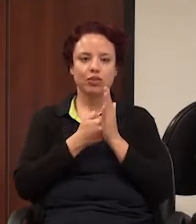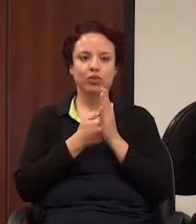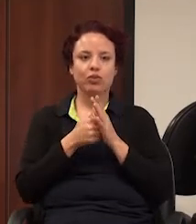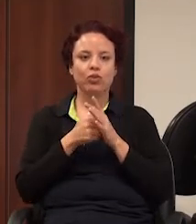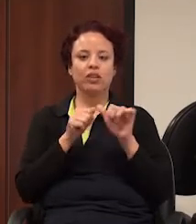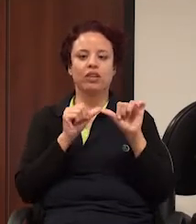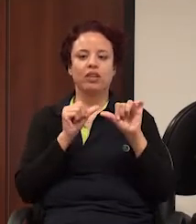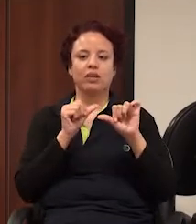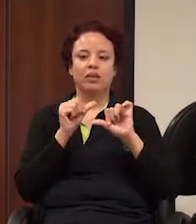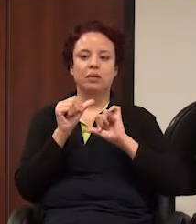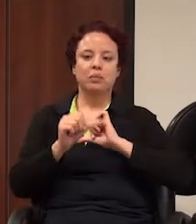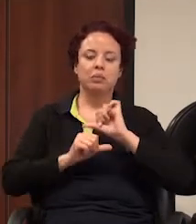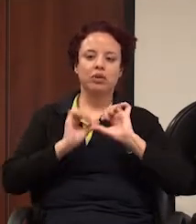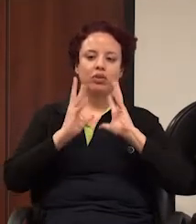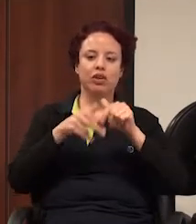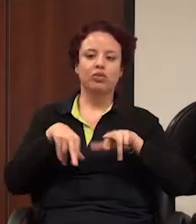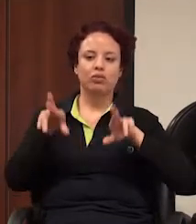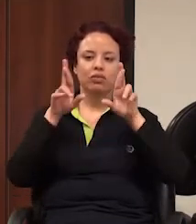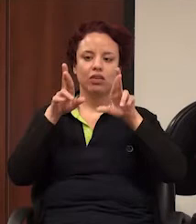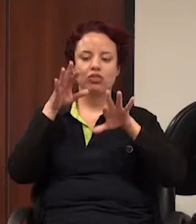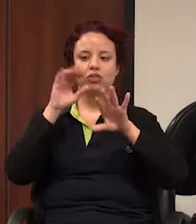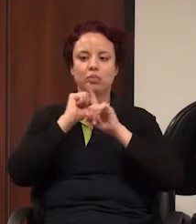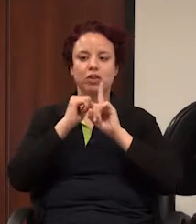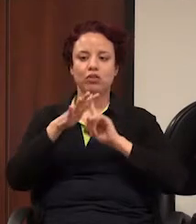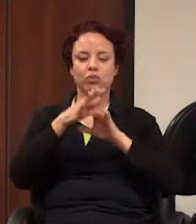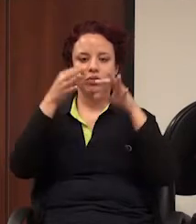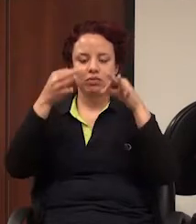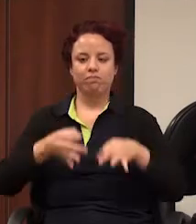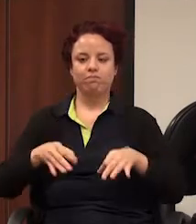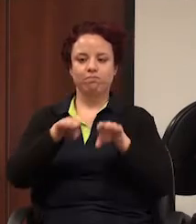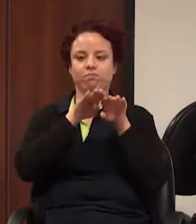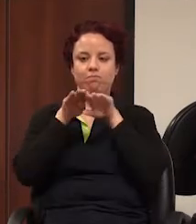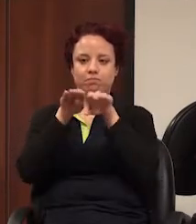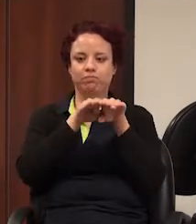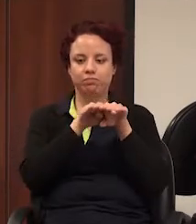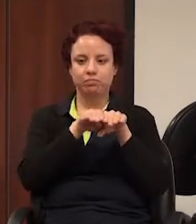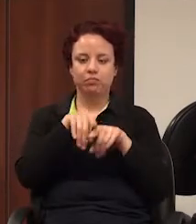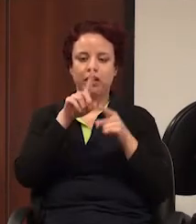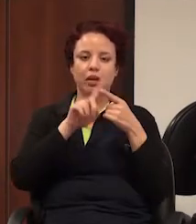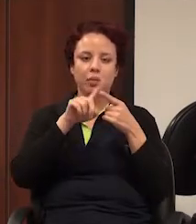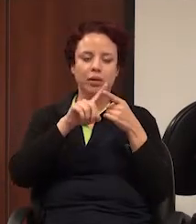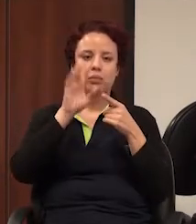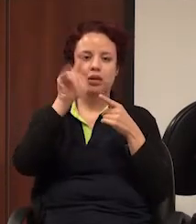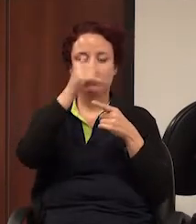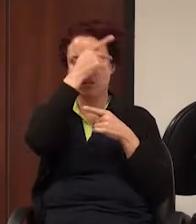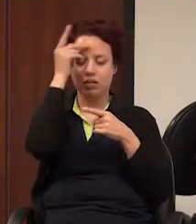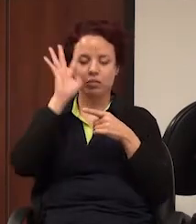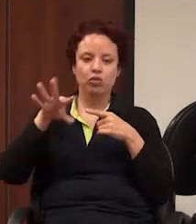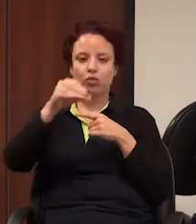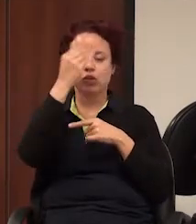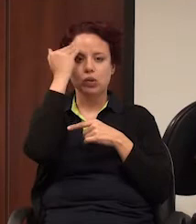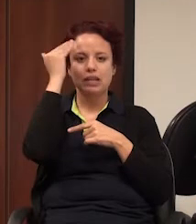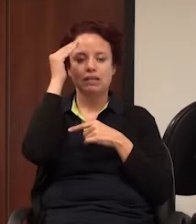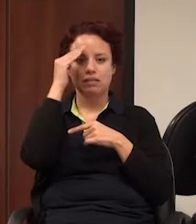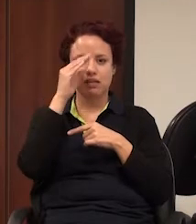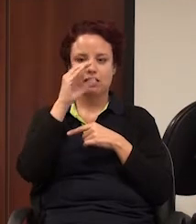formatar aí aquilo que a gente espera de uma sociedade mais justa e igualitária. Acho que a primeira é a conscientização. E aí essa conscientização